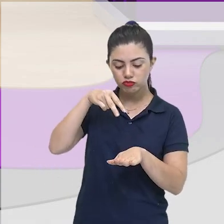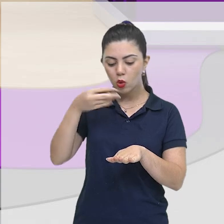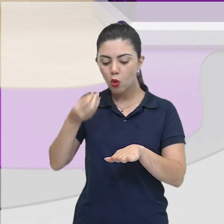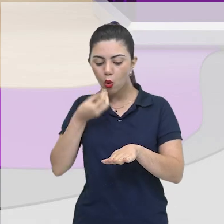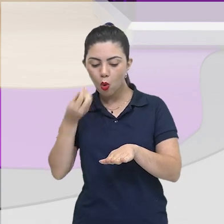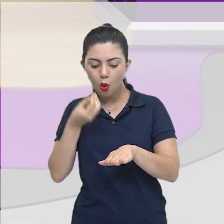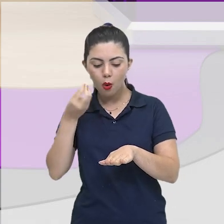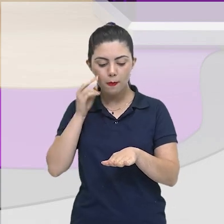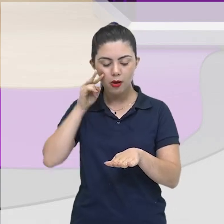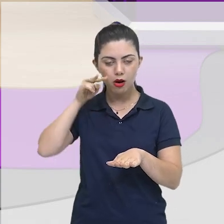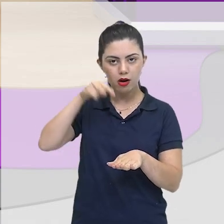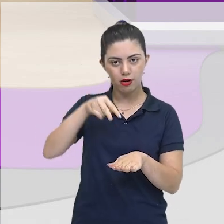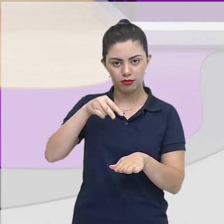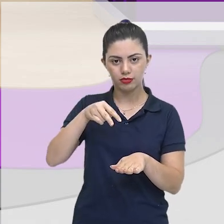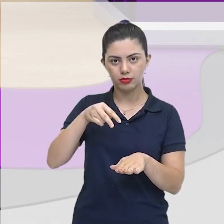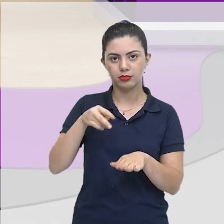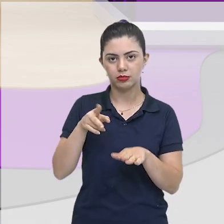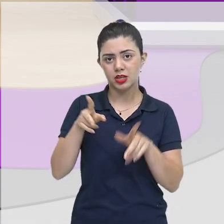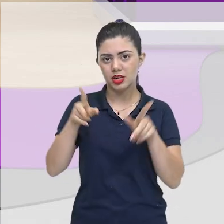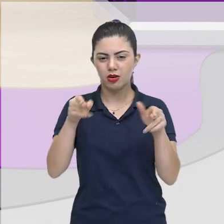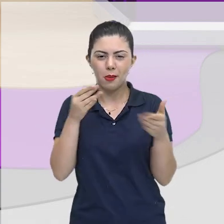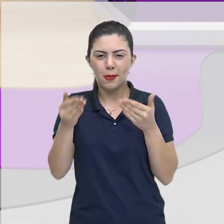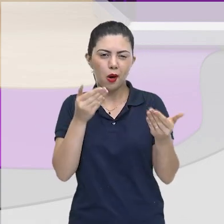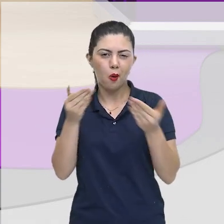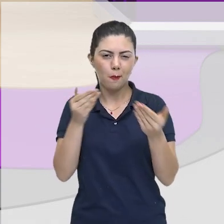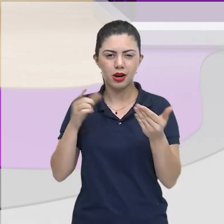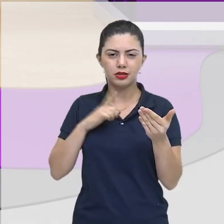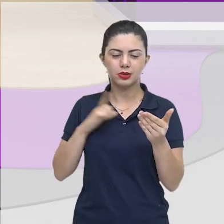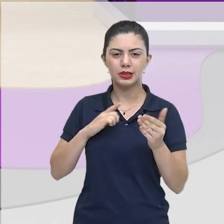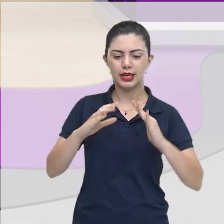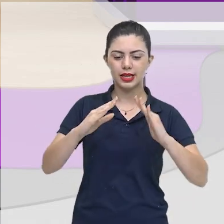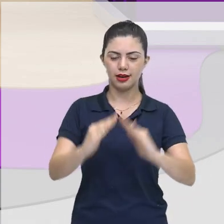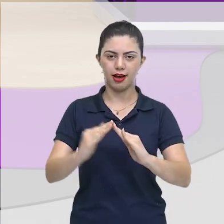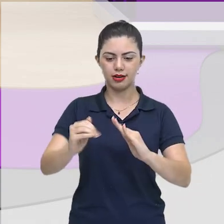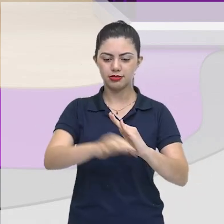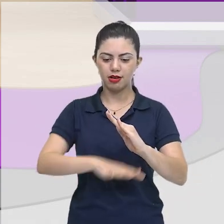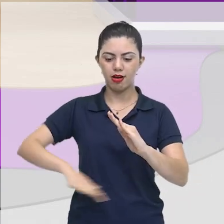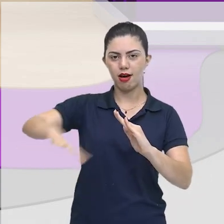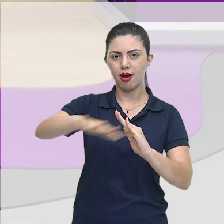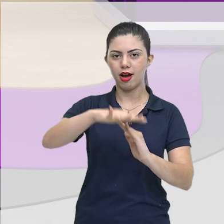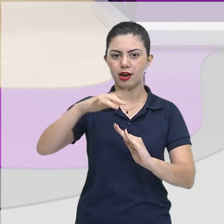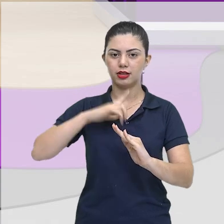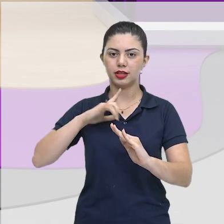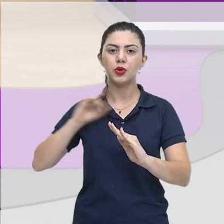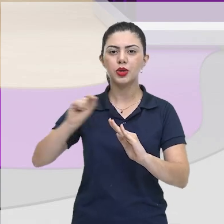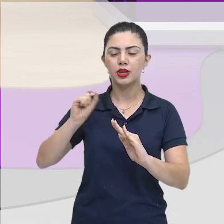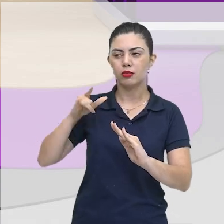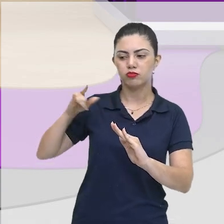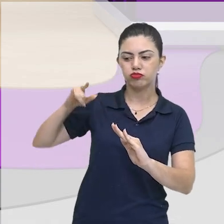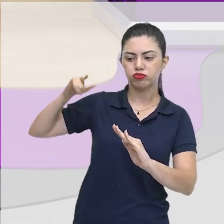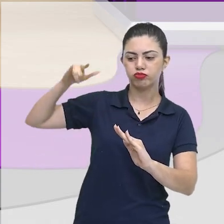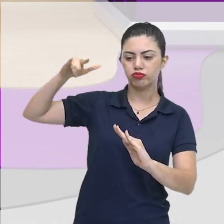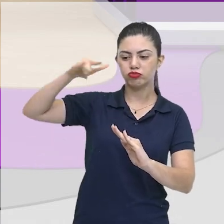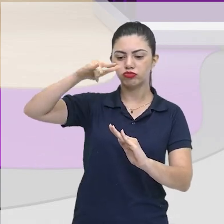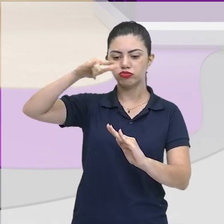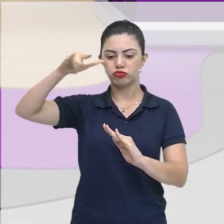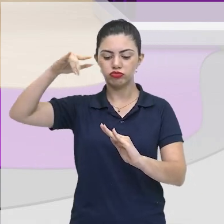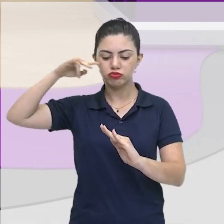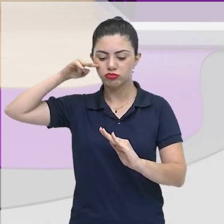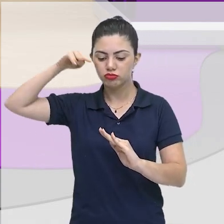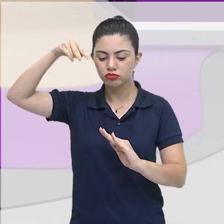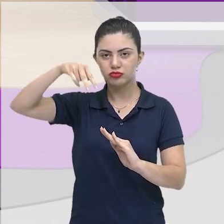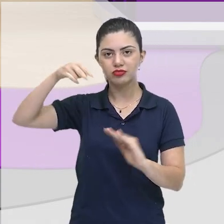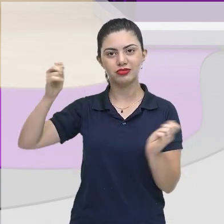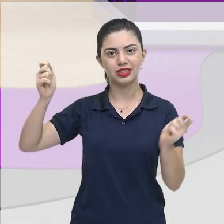tivesse tipo um drone, e de lá você estivesse filmando. É muito comum nós termos agora esse tipo de aparição. Antigamente era mais raro